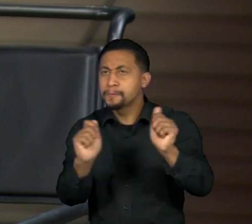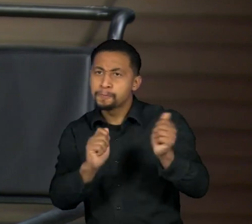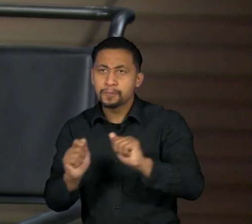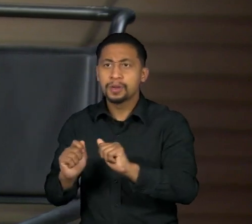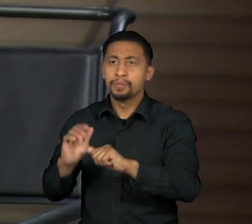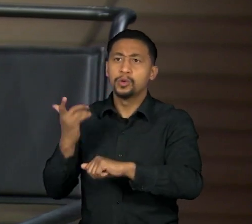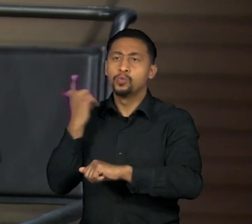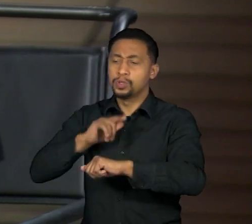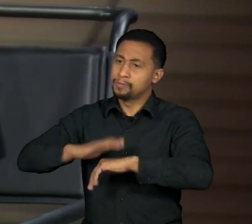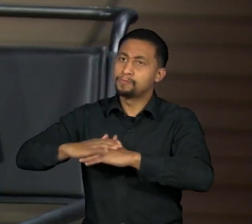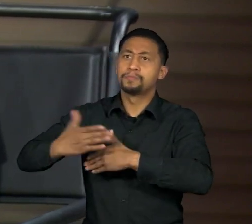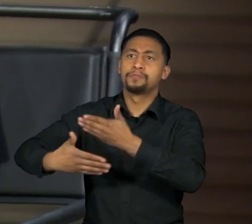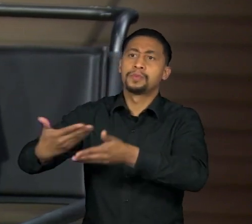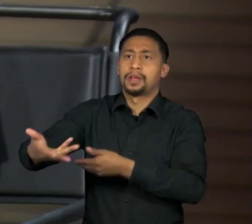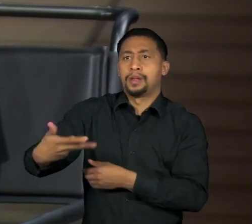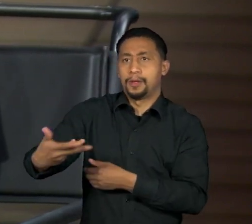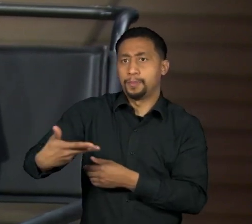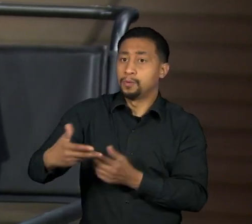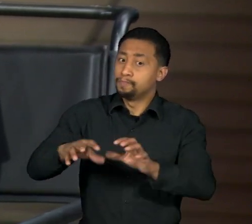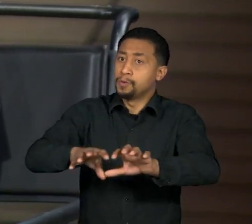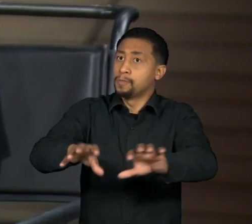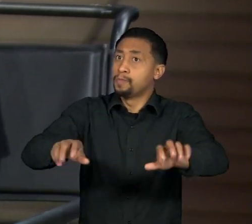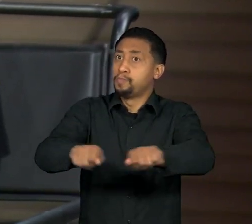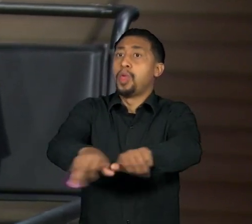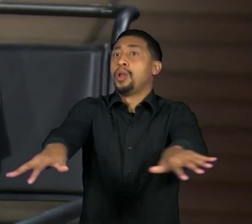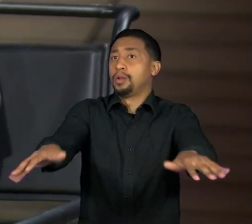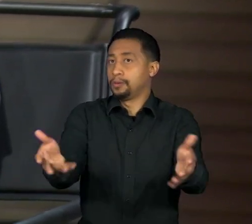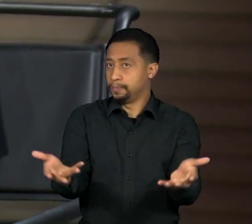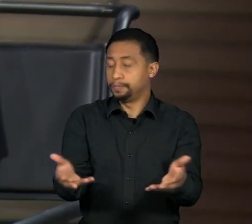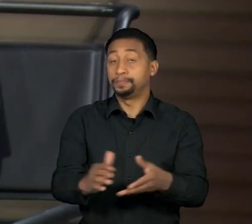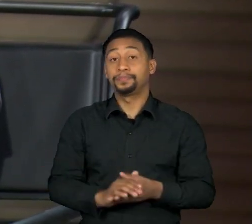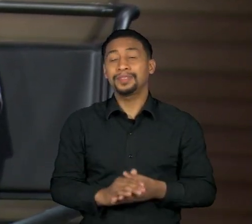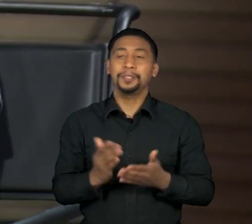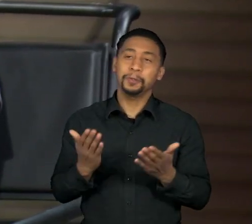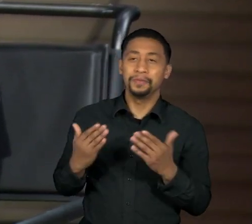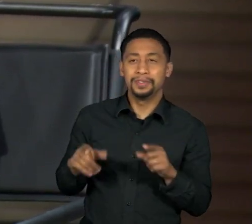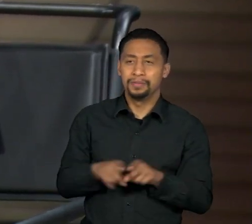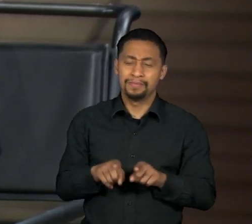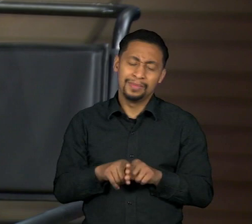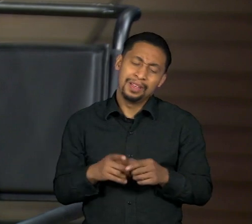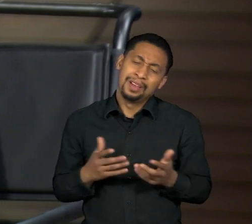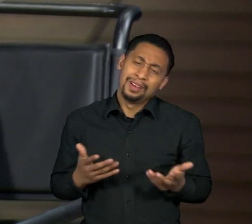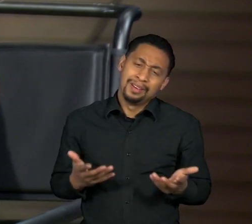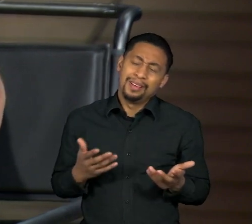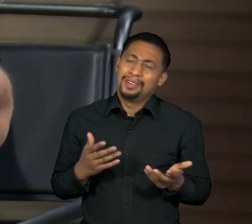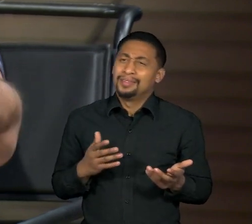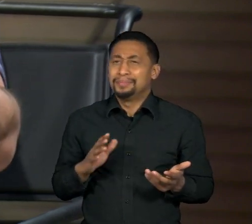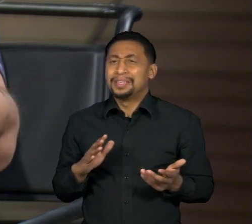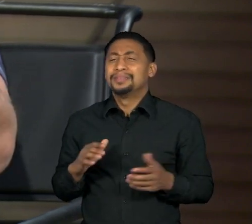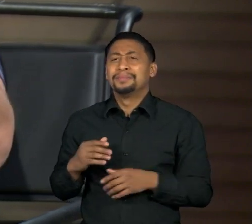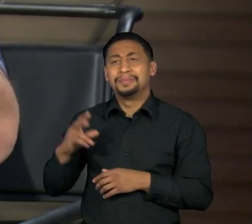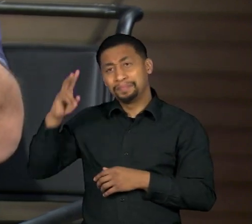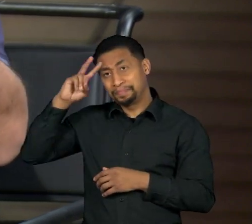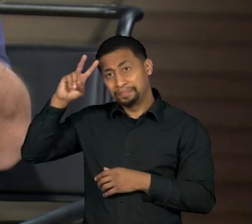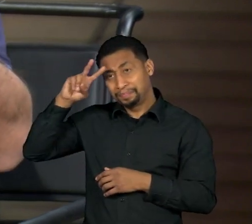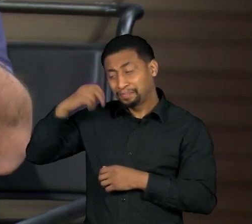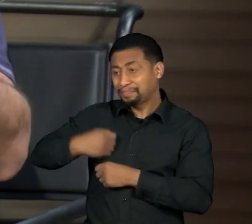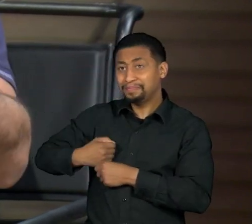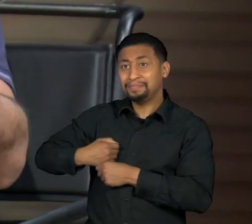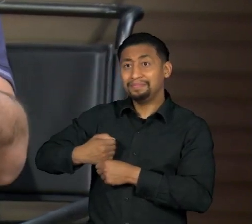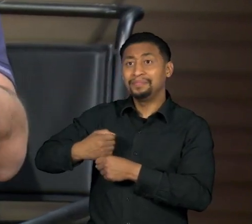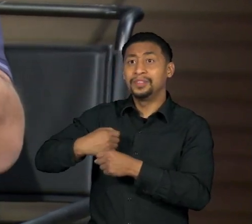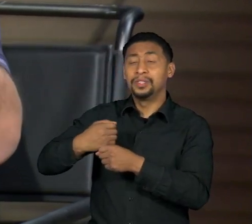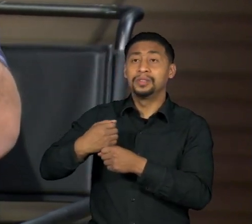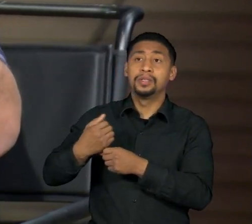um impacto grande. Outra coisa que as pessoas conversam muito é, não, mas sempre ao longo da história, o que a gente aprendeu